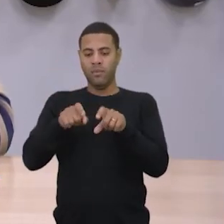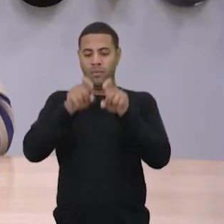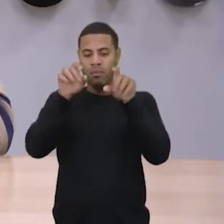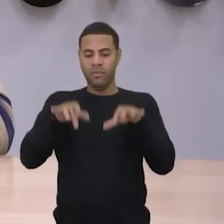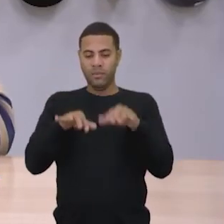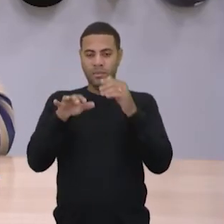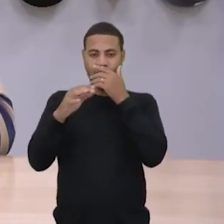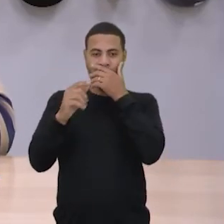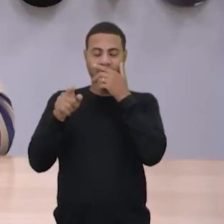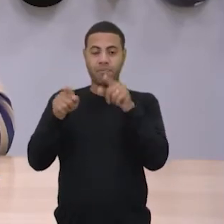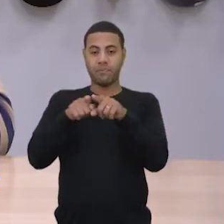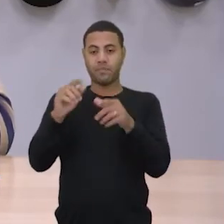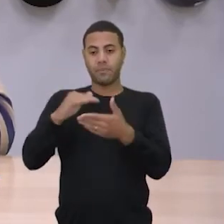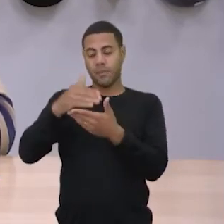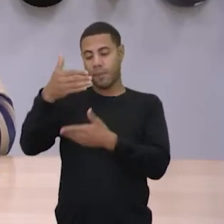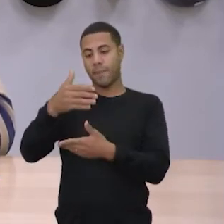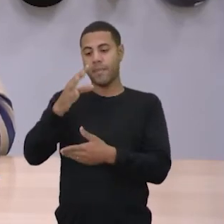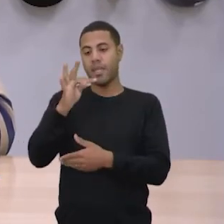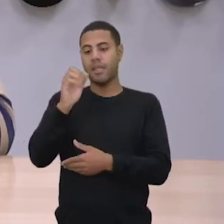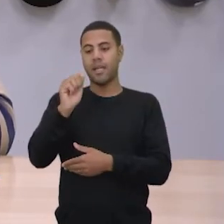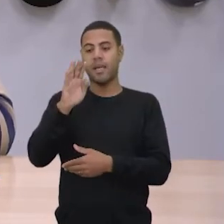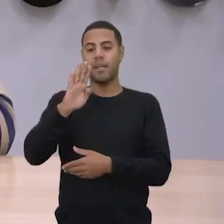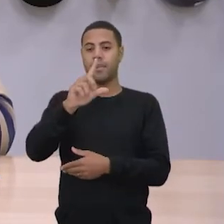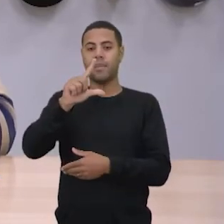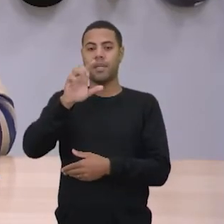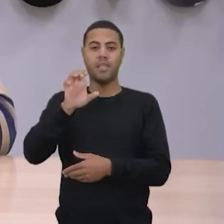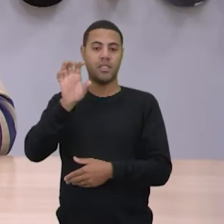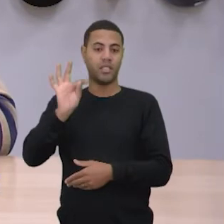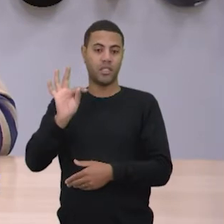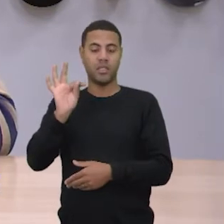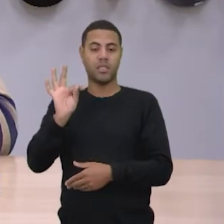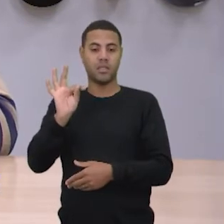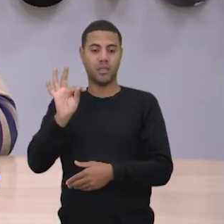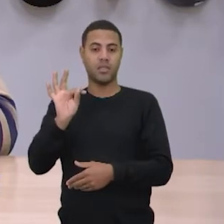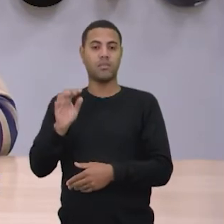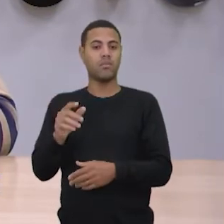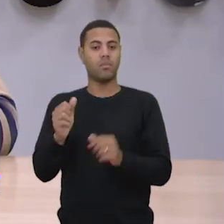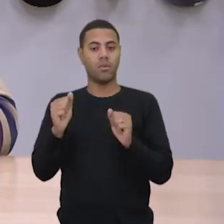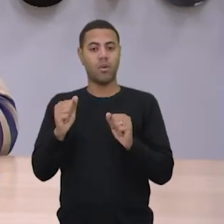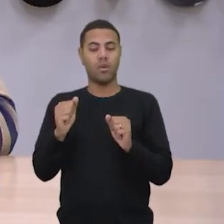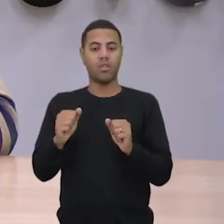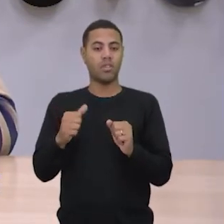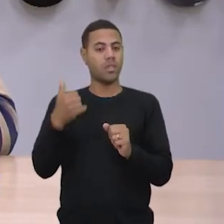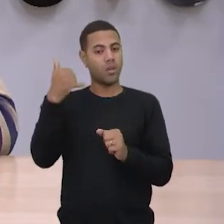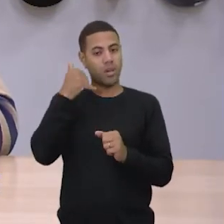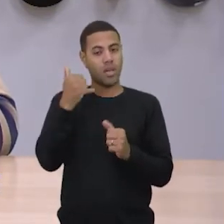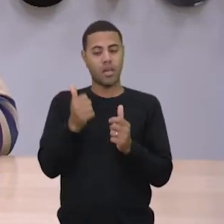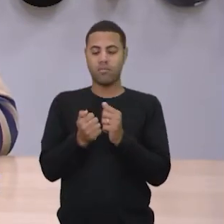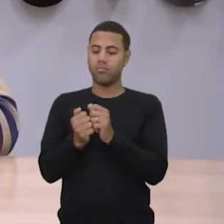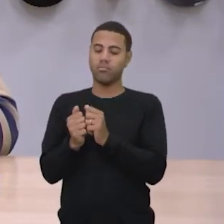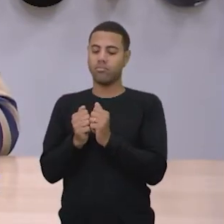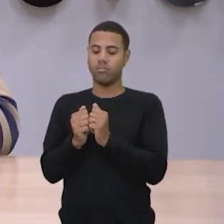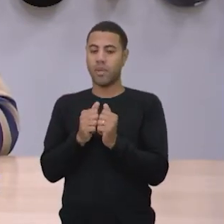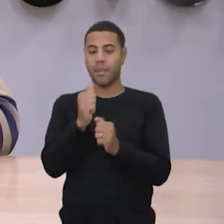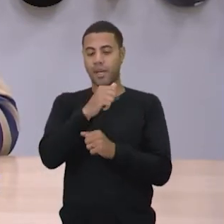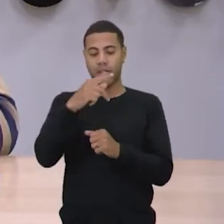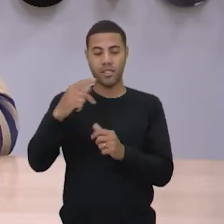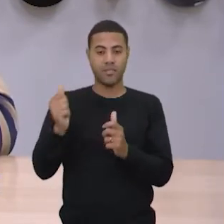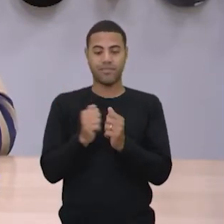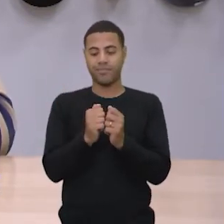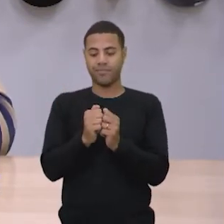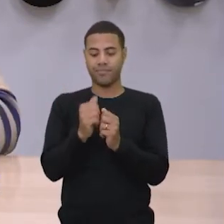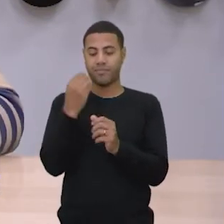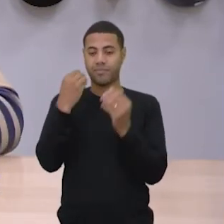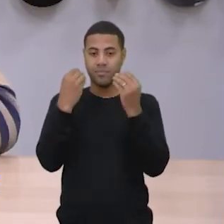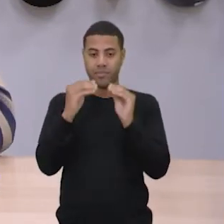computadores, tem a informação, posso anotar no meu celular, salvar na nuvem, aplicativos, não importa, né? Nós